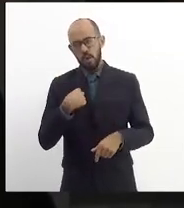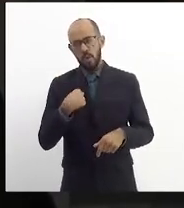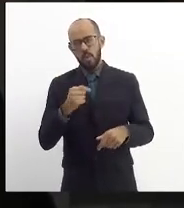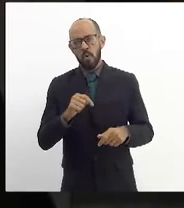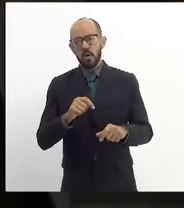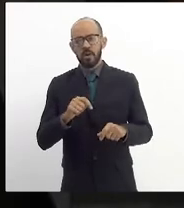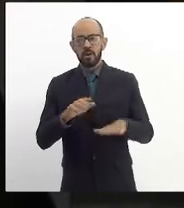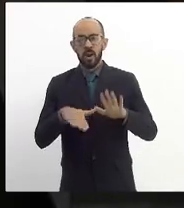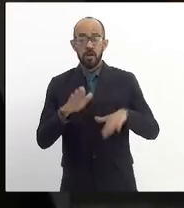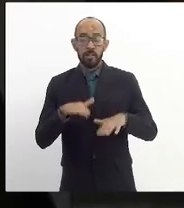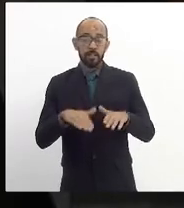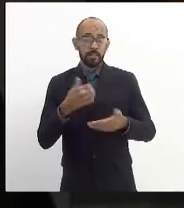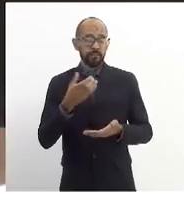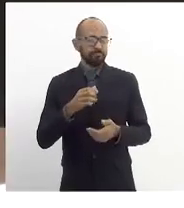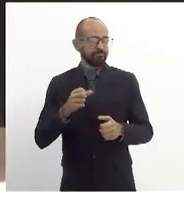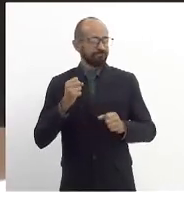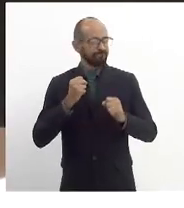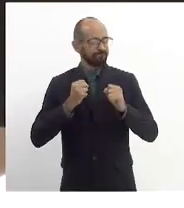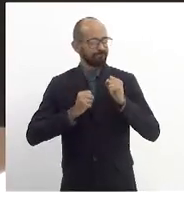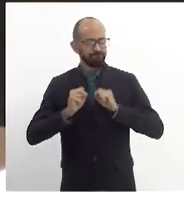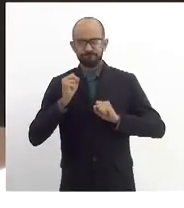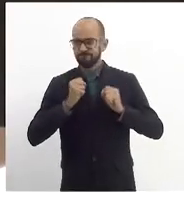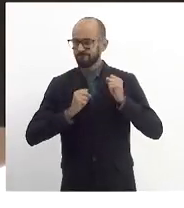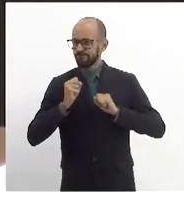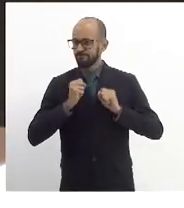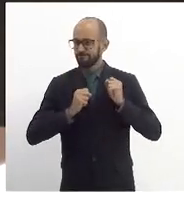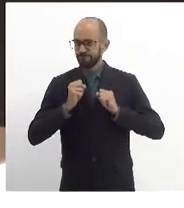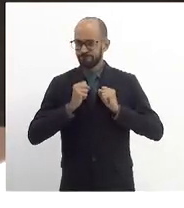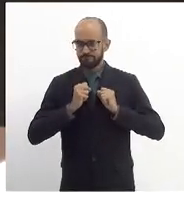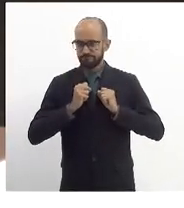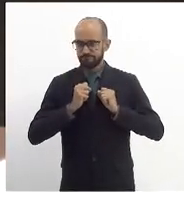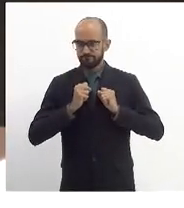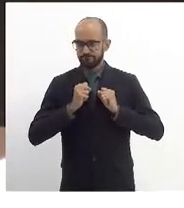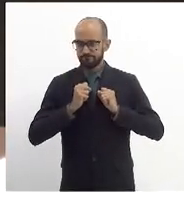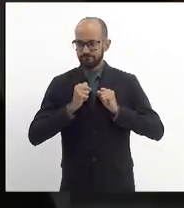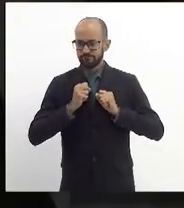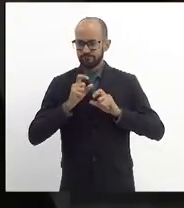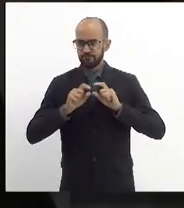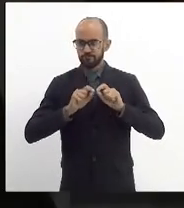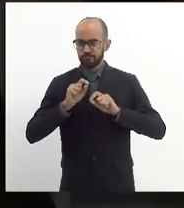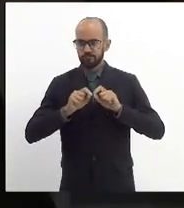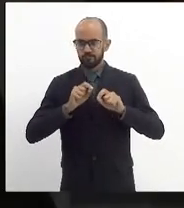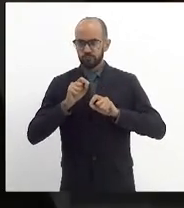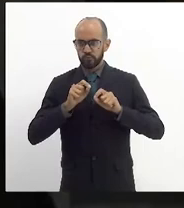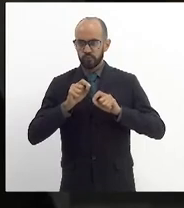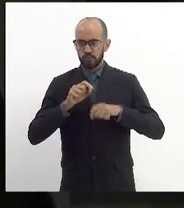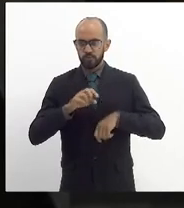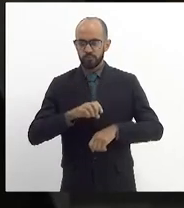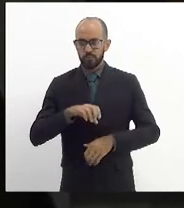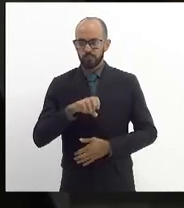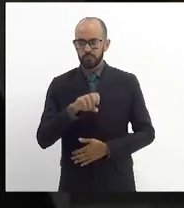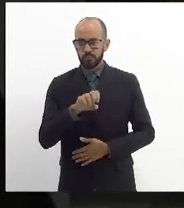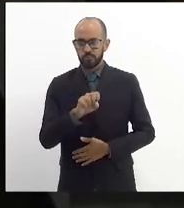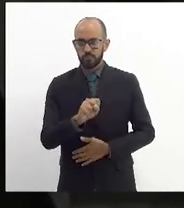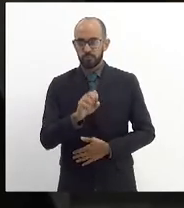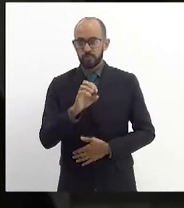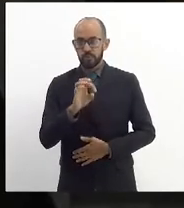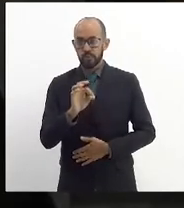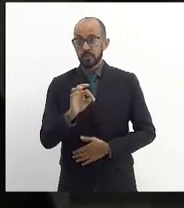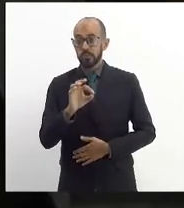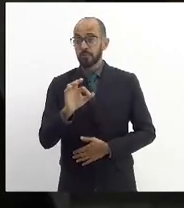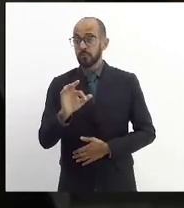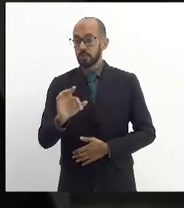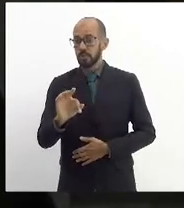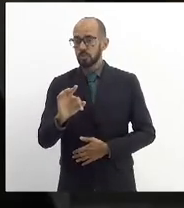estar indignada o Supremo Tribunal de Justiça